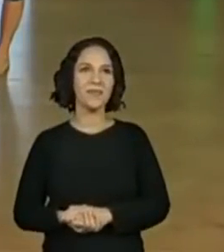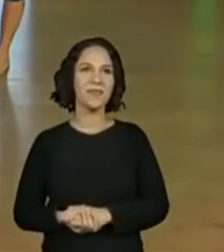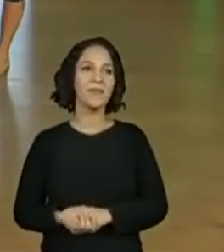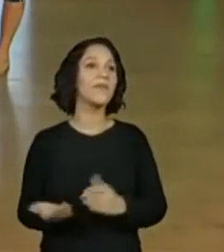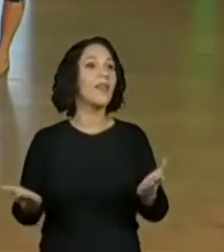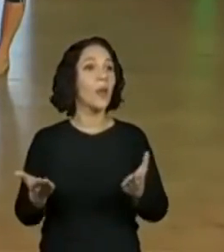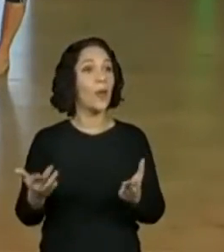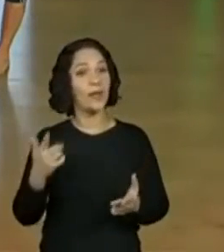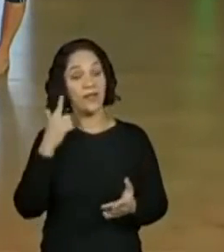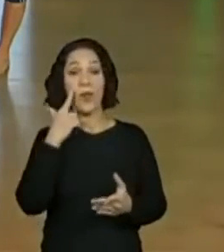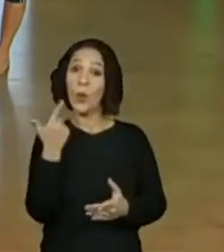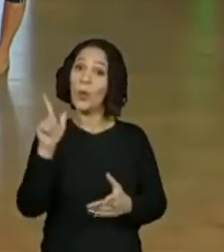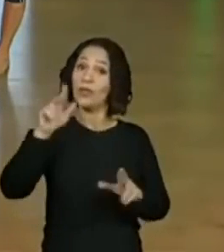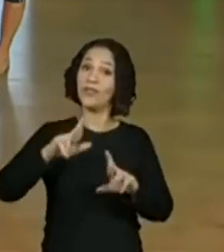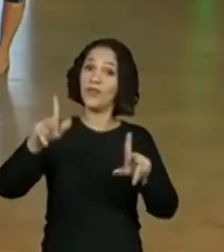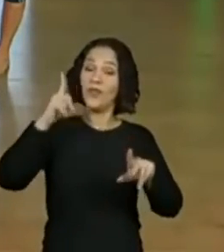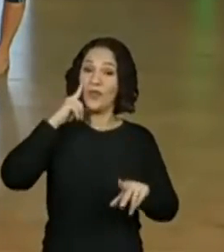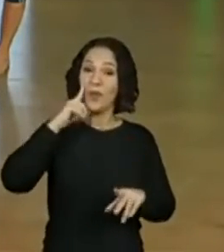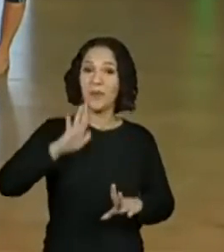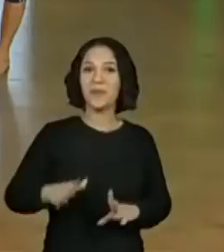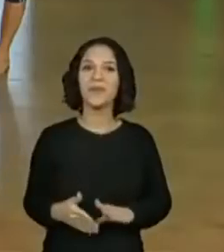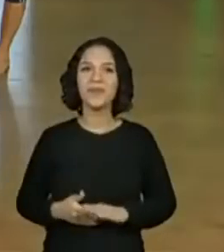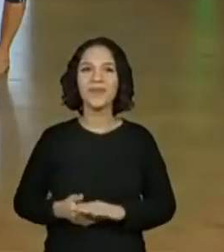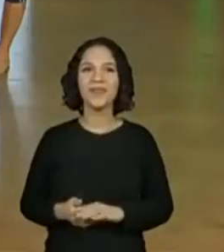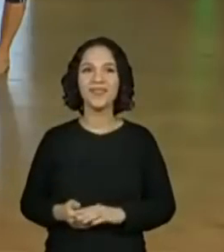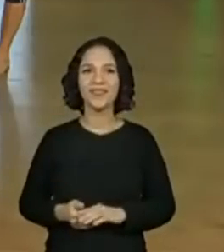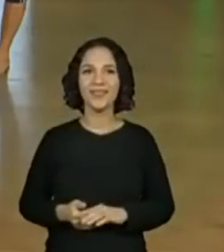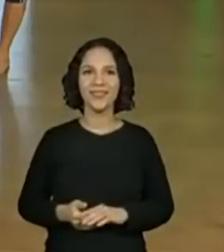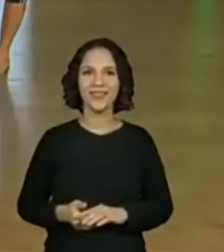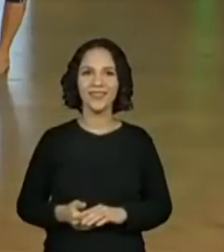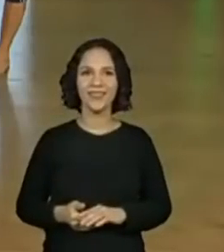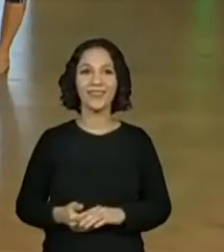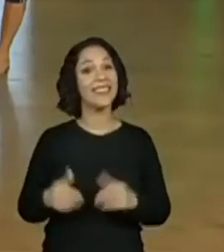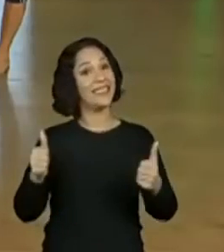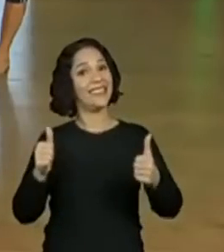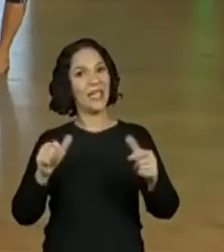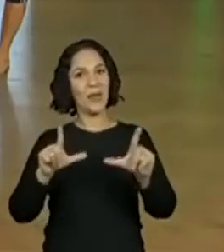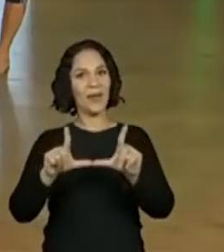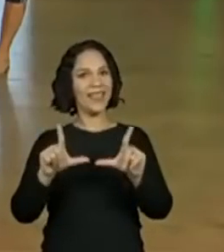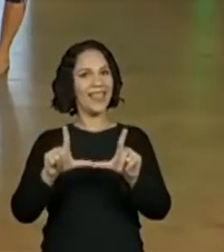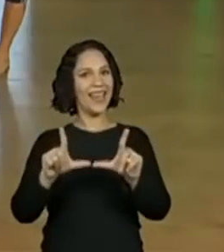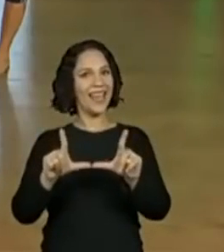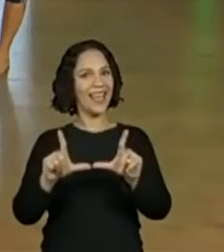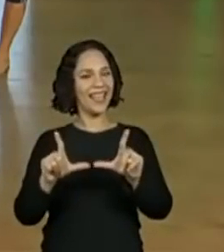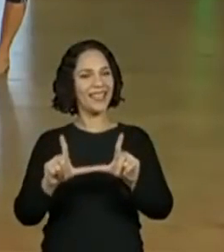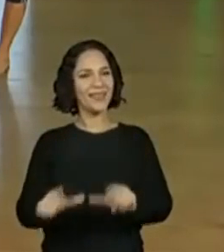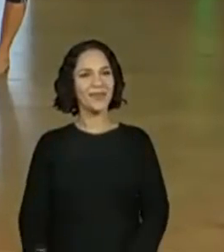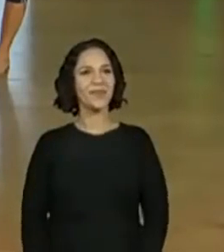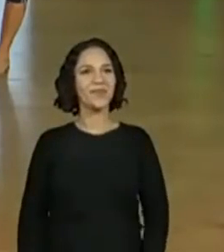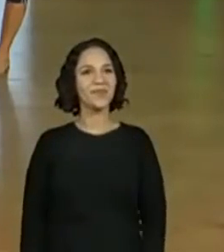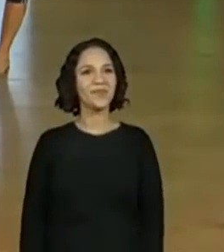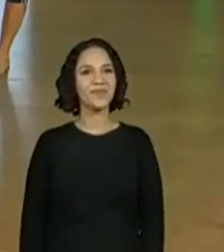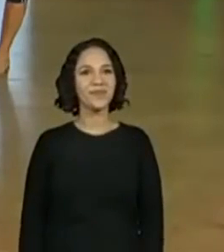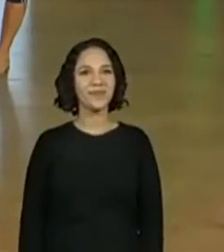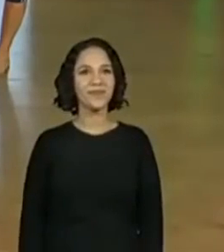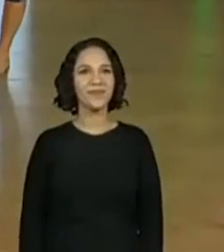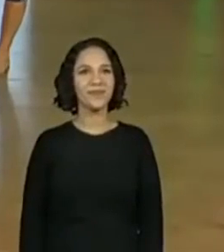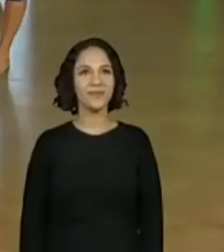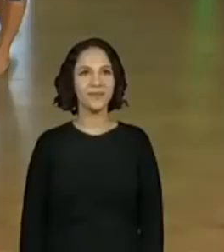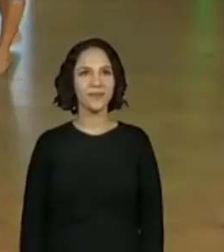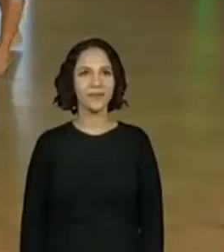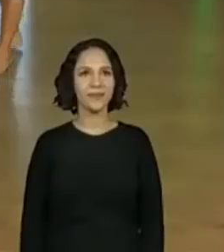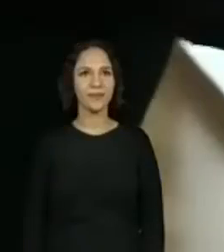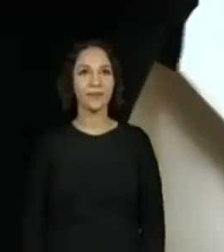E agora vamos ver se sai uma diferente, né? Sim. Quadrado. Quadrado, isso.